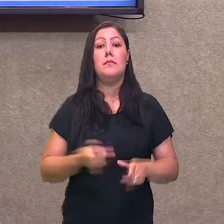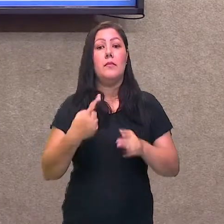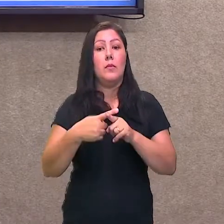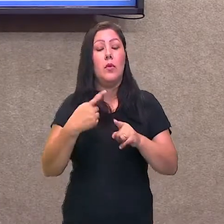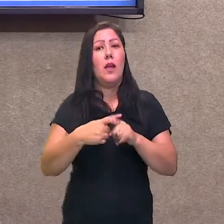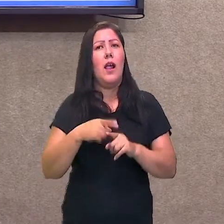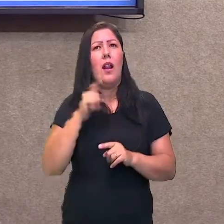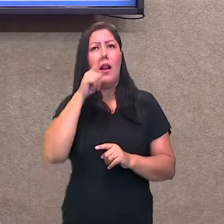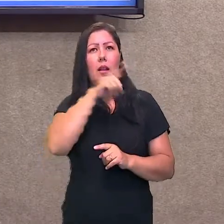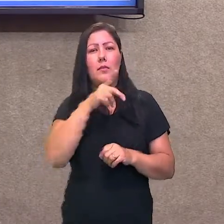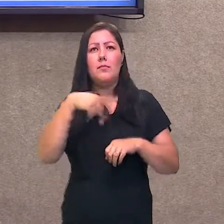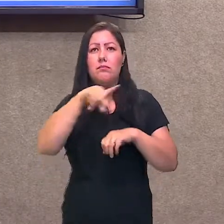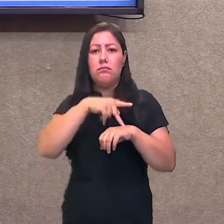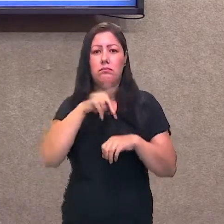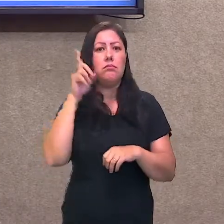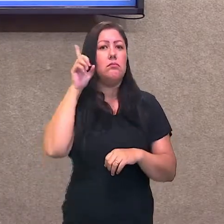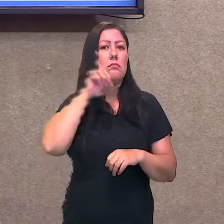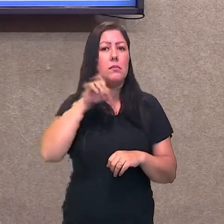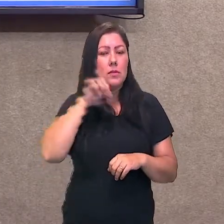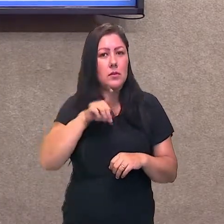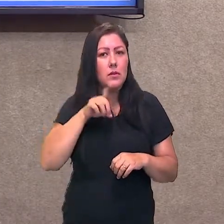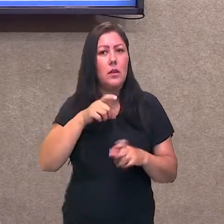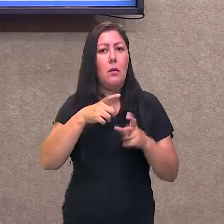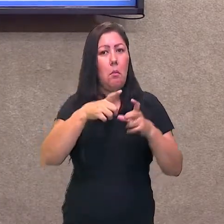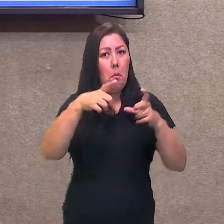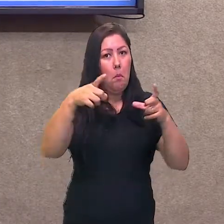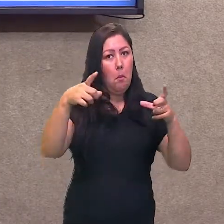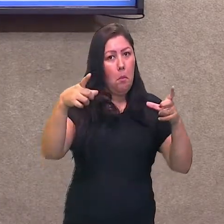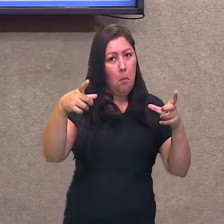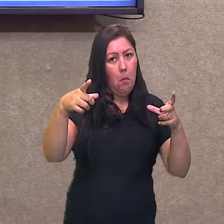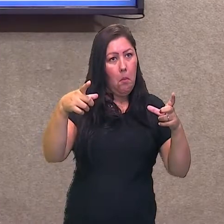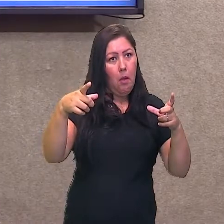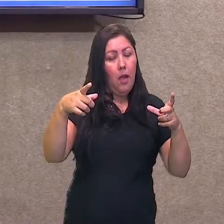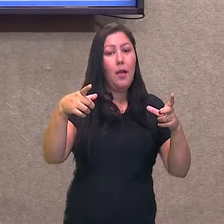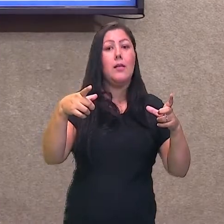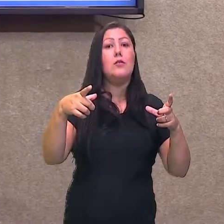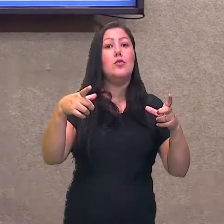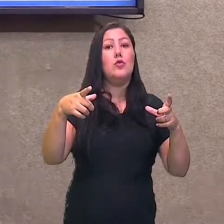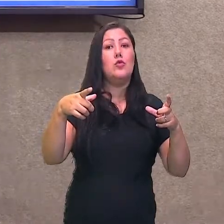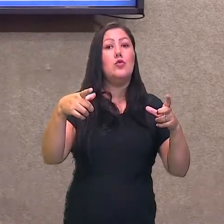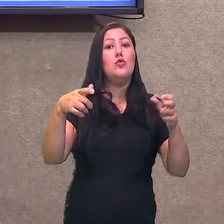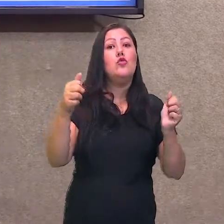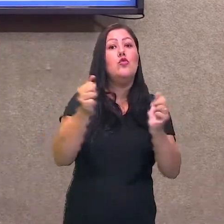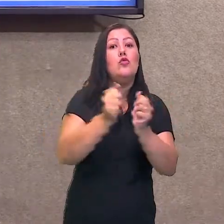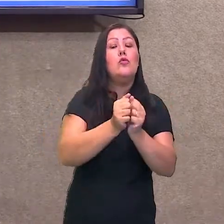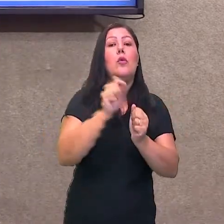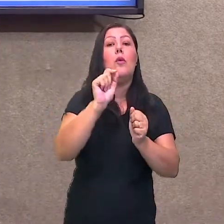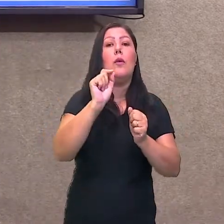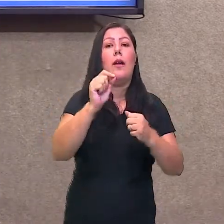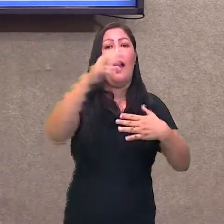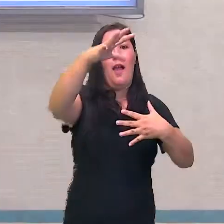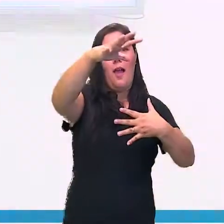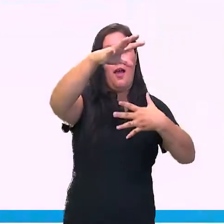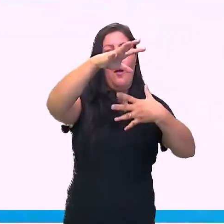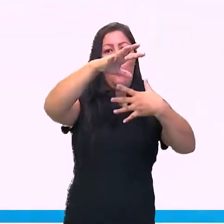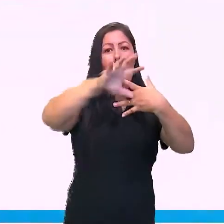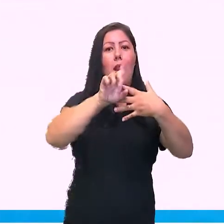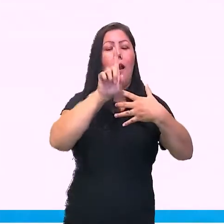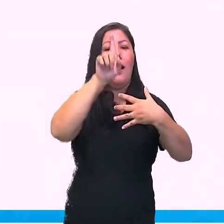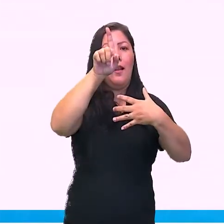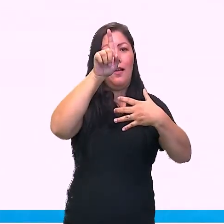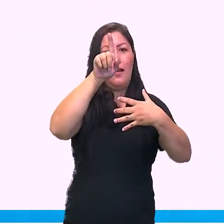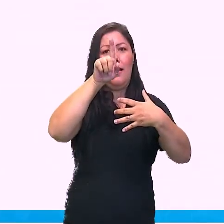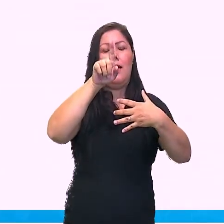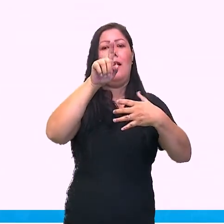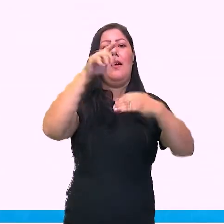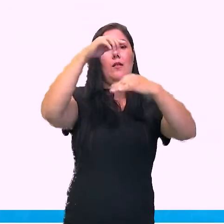essa extensão total juntando o Alasca e algumas